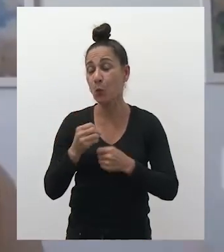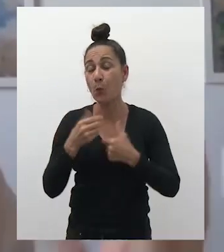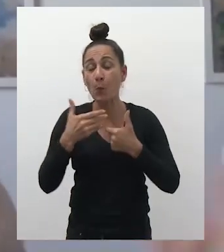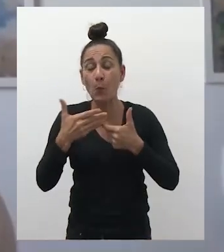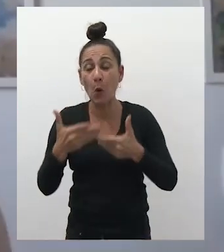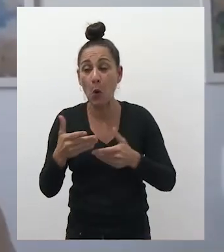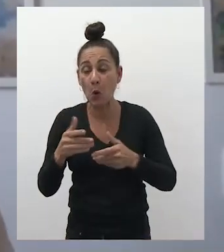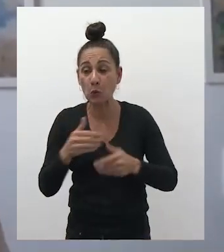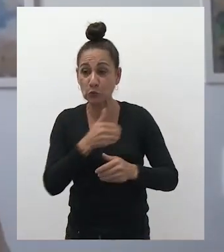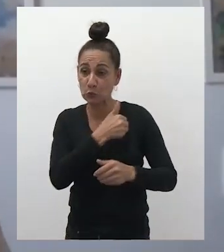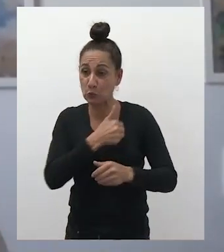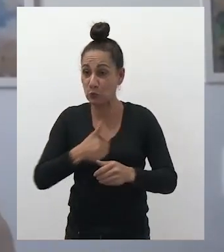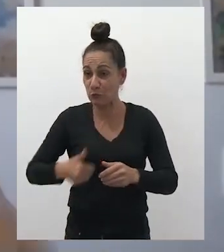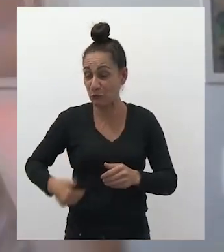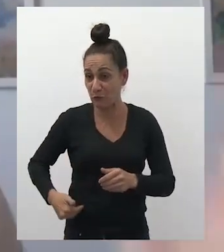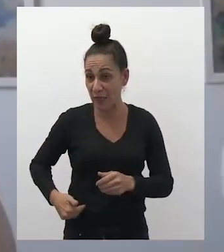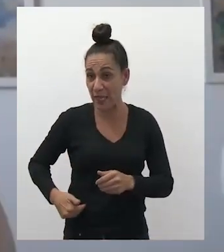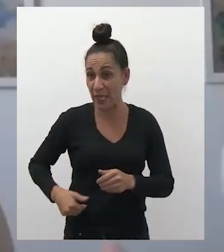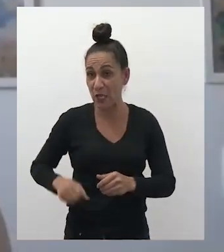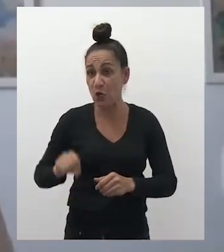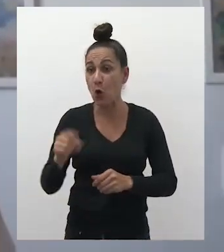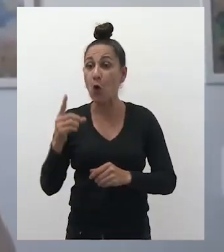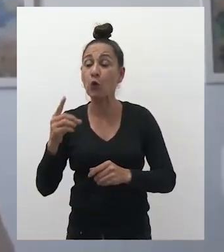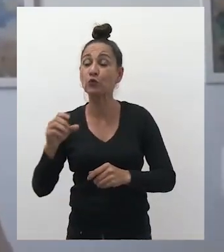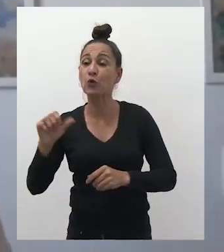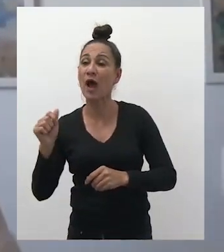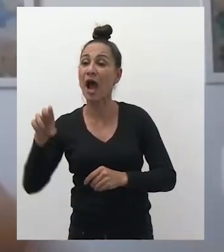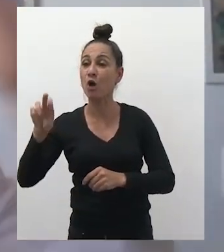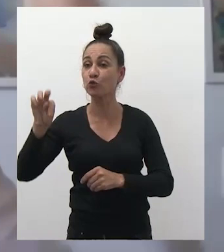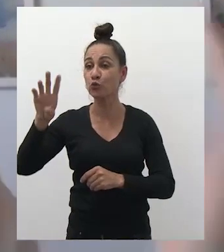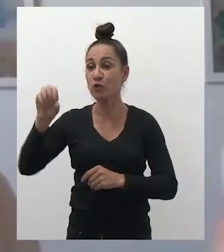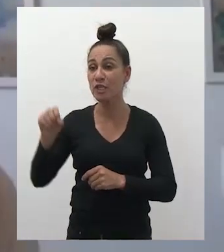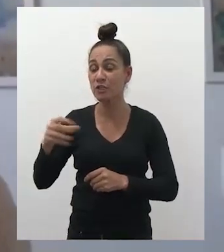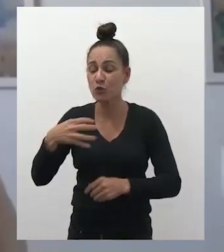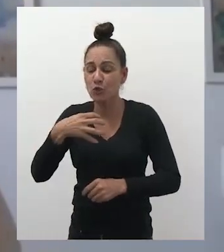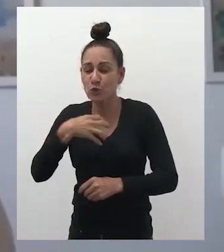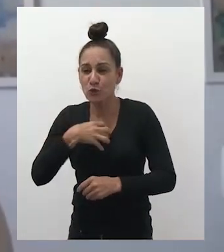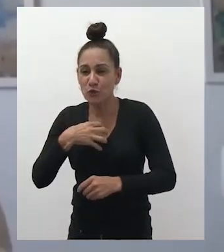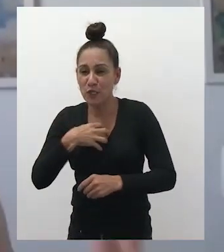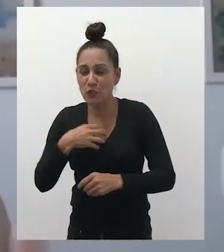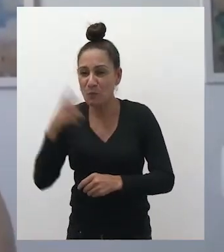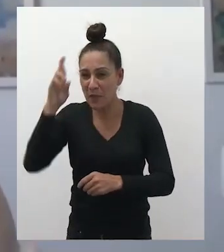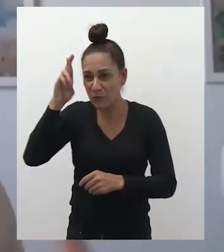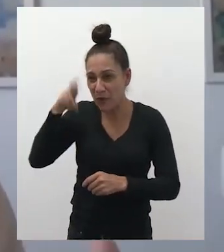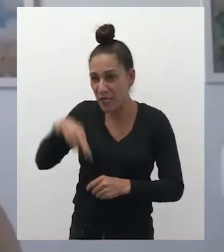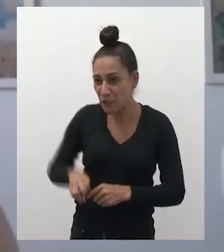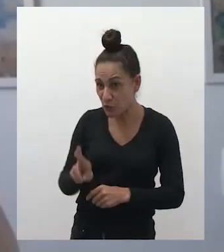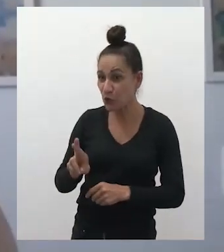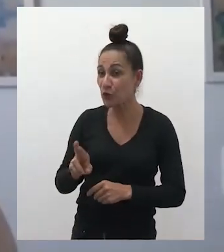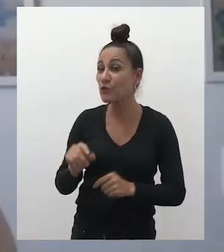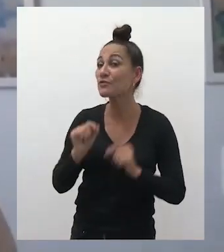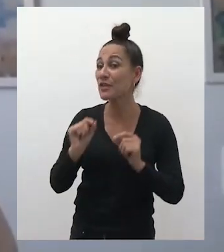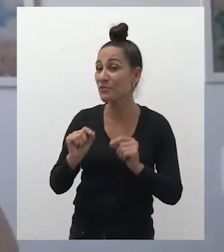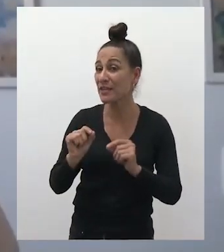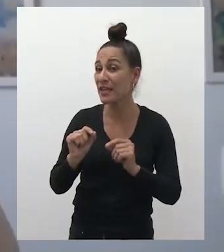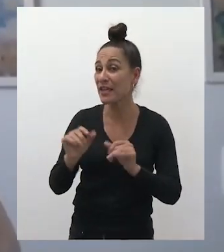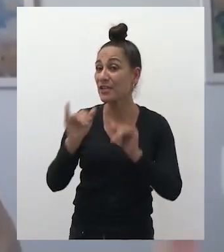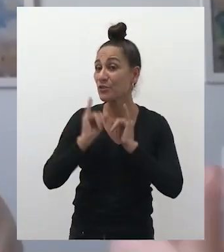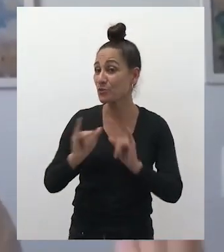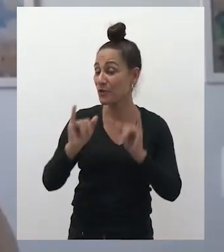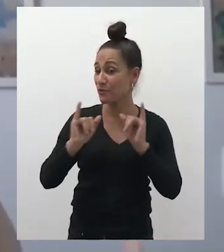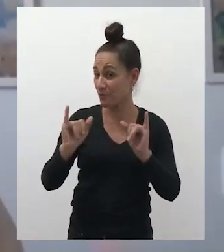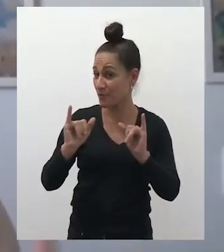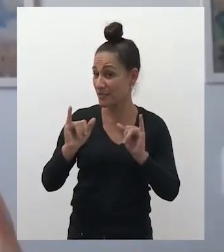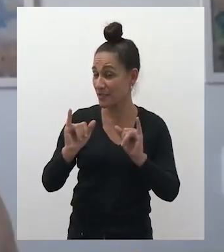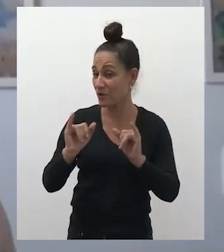dos governantes, sabe, do altruísmo, do sentimento religioso, vem de um dado.